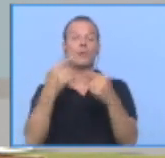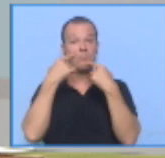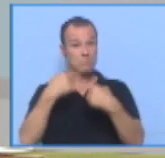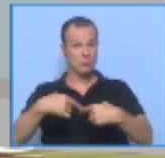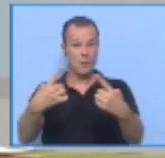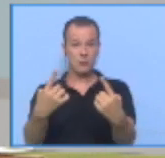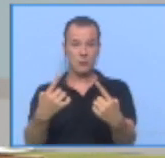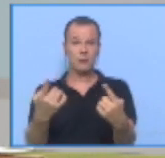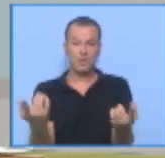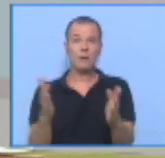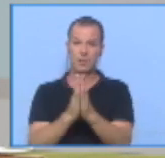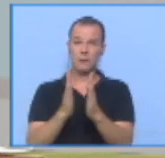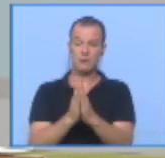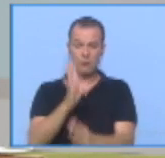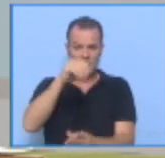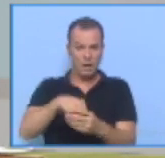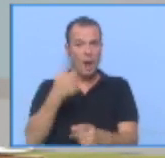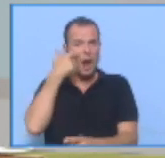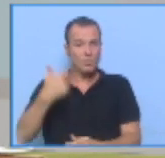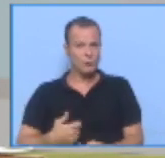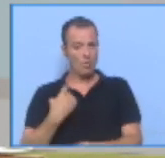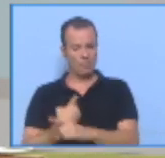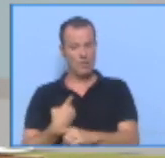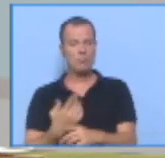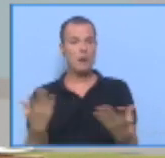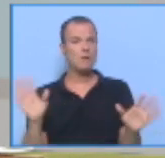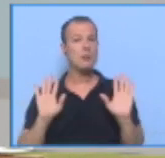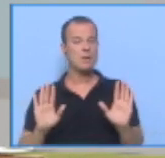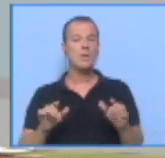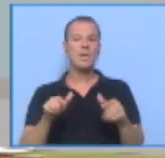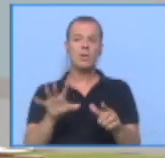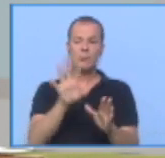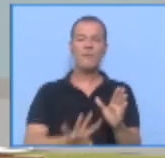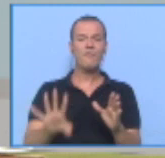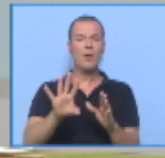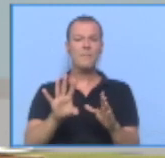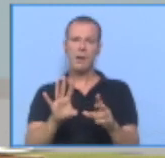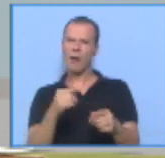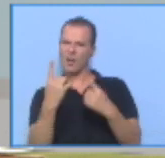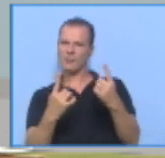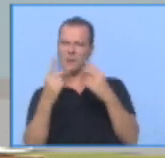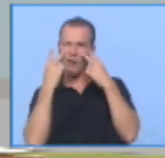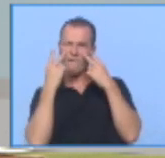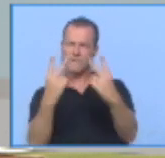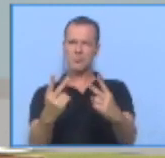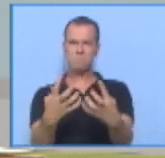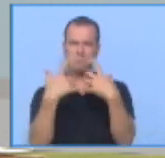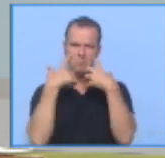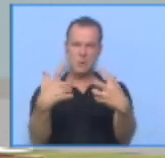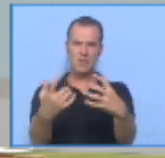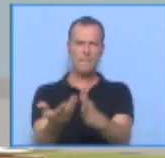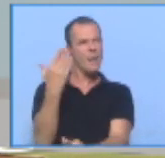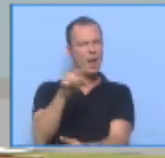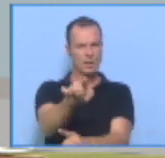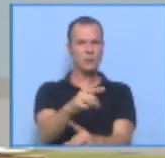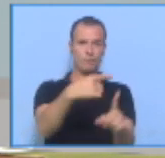que ele continua a fazer parte da vida das pessoas e, porventura, neste momento, de uma maneira até mais visível e presente, nos prós e